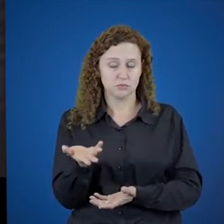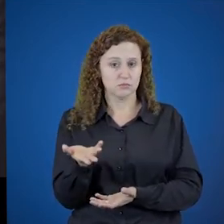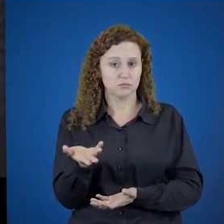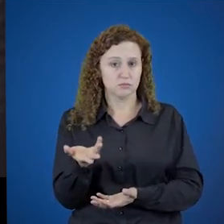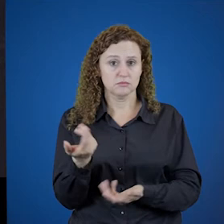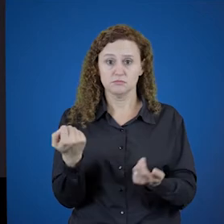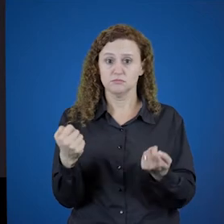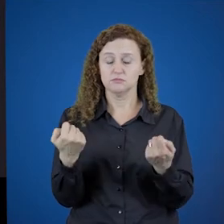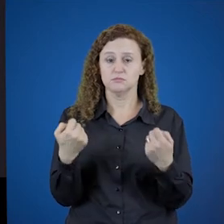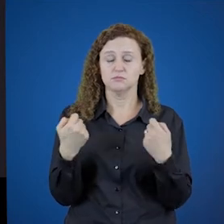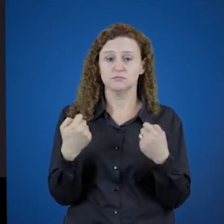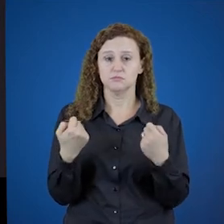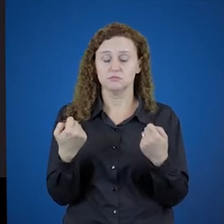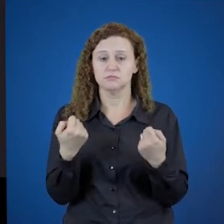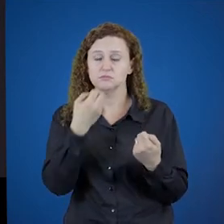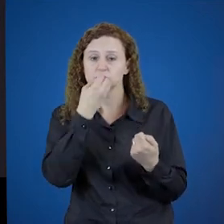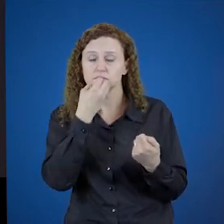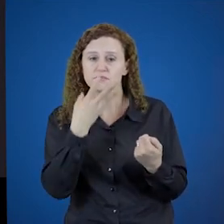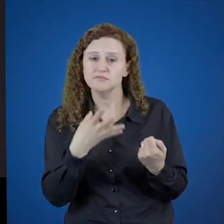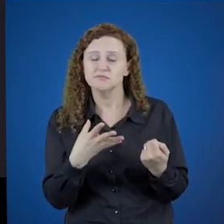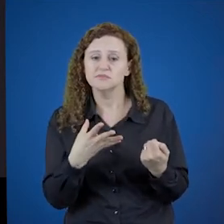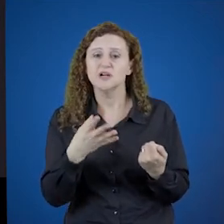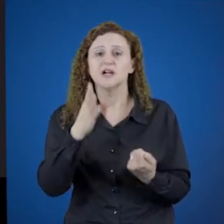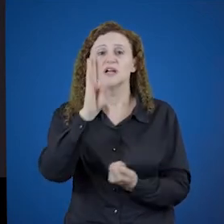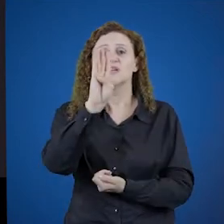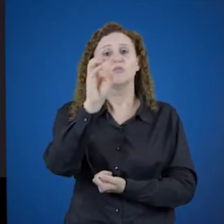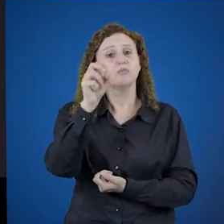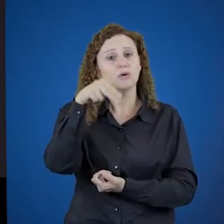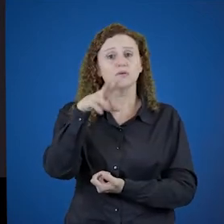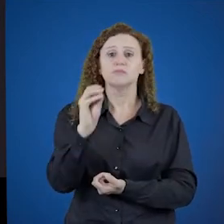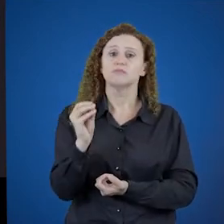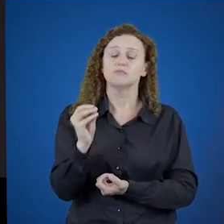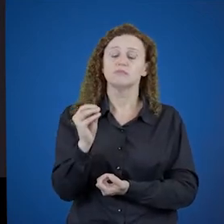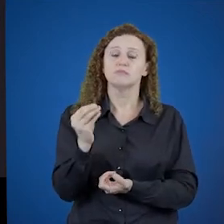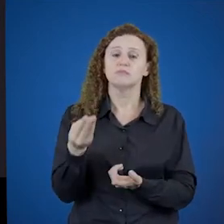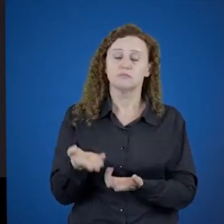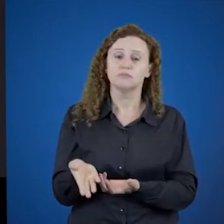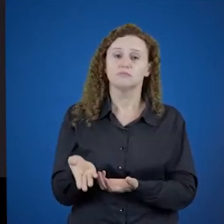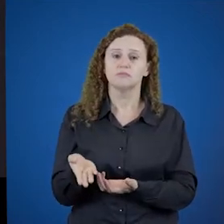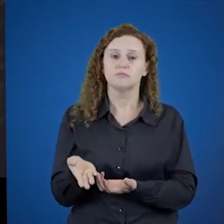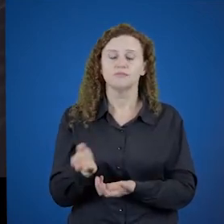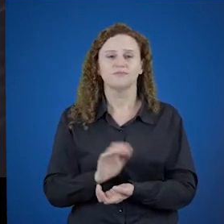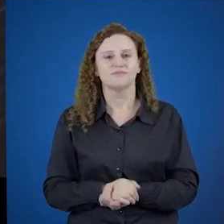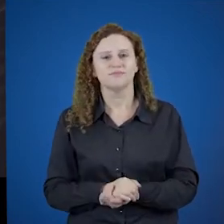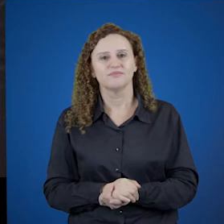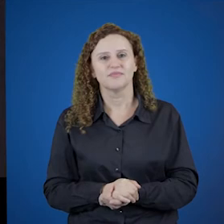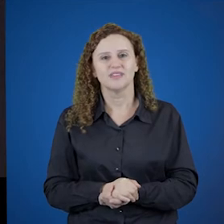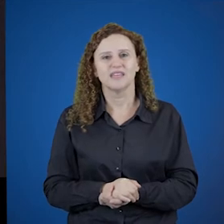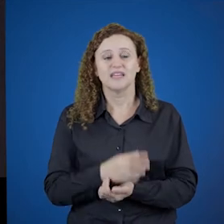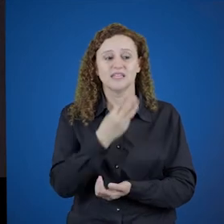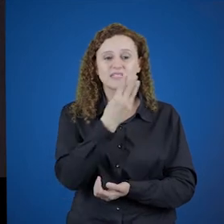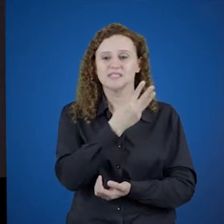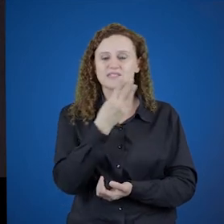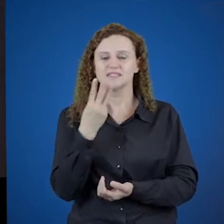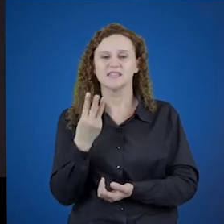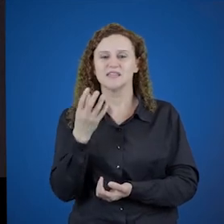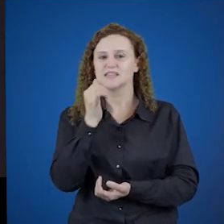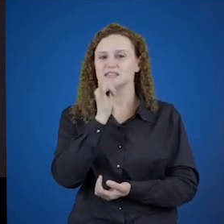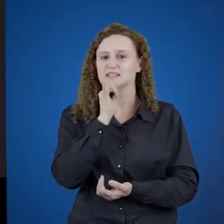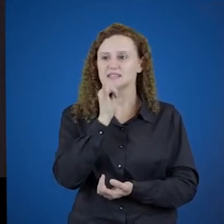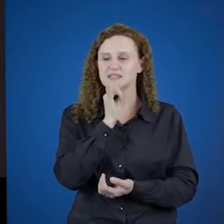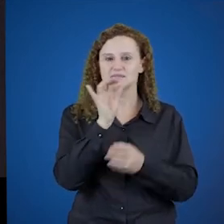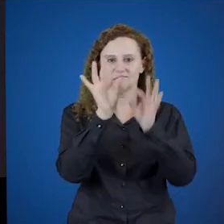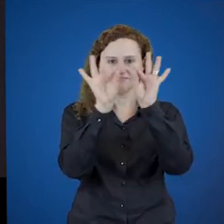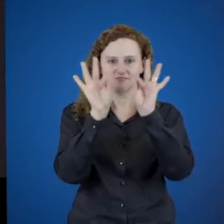neutro vinho bom num e esse as três formas aqui no singular